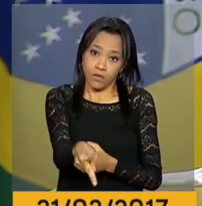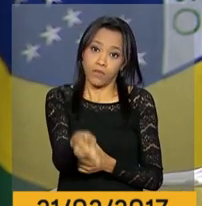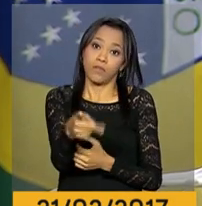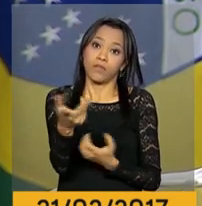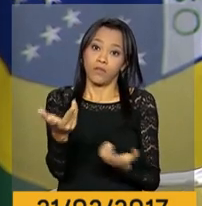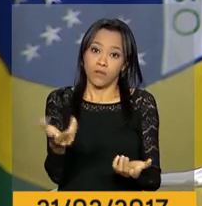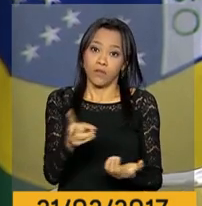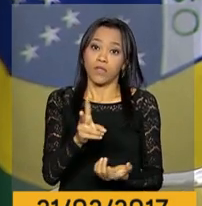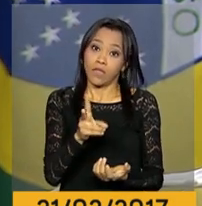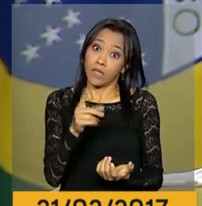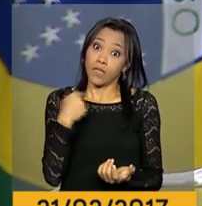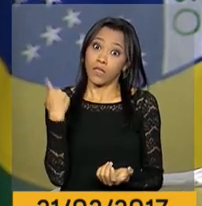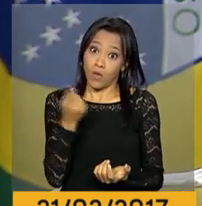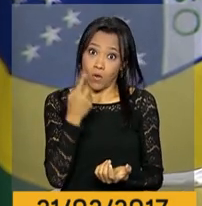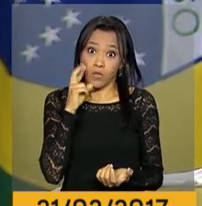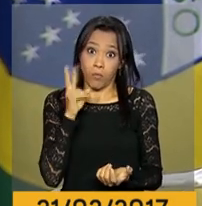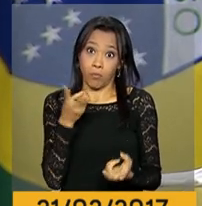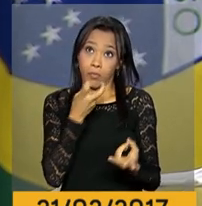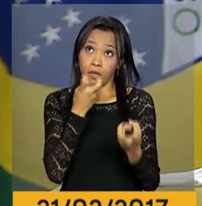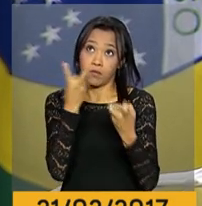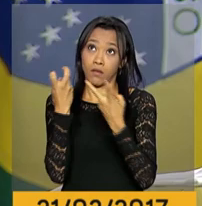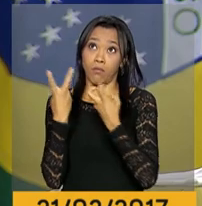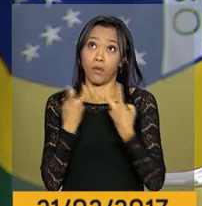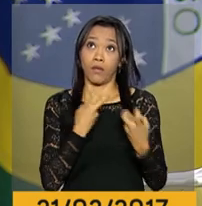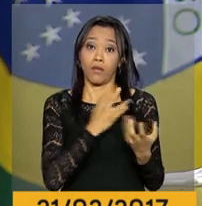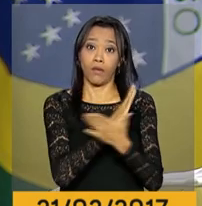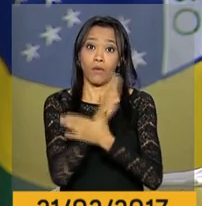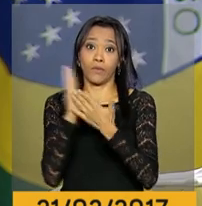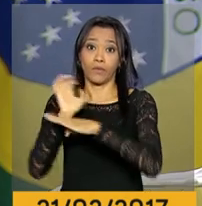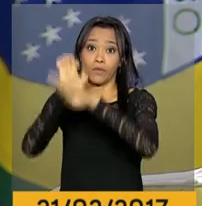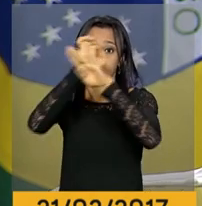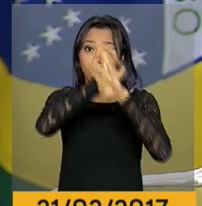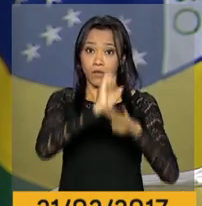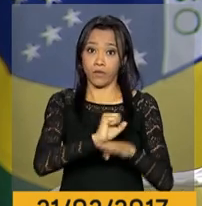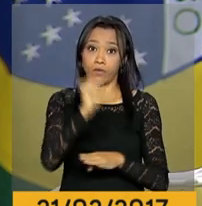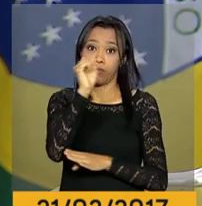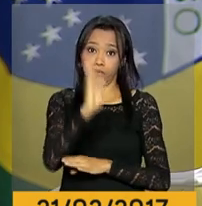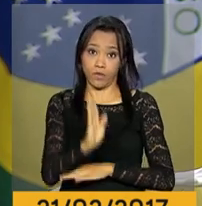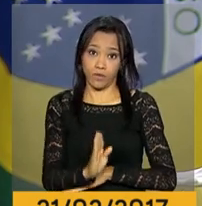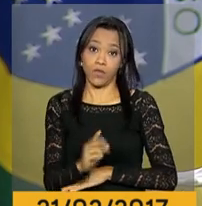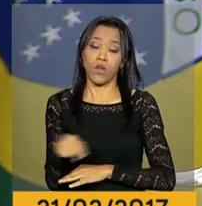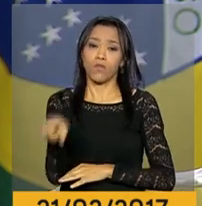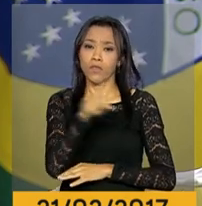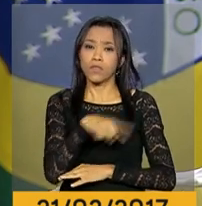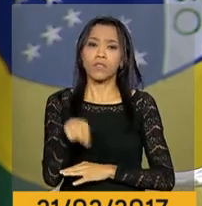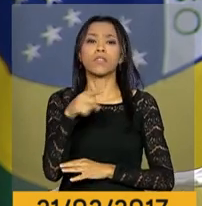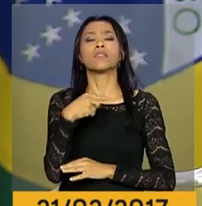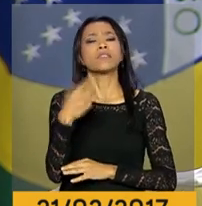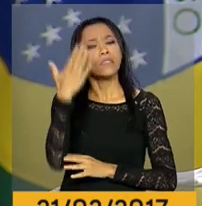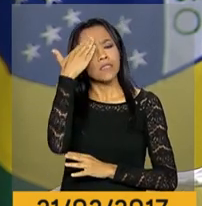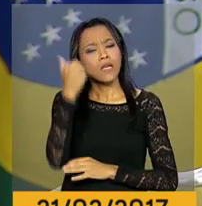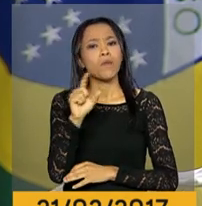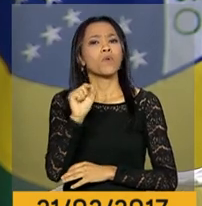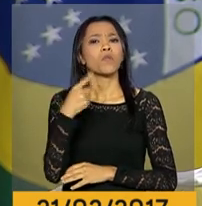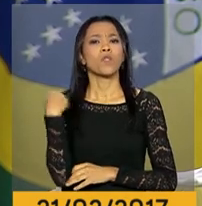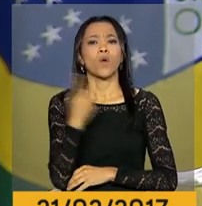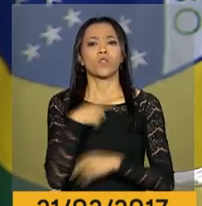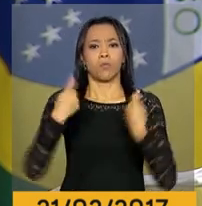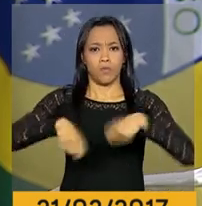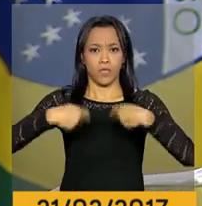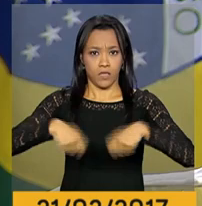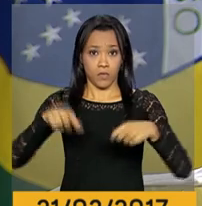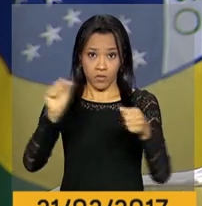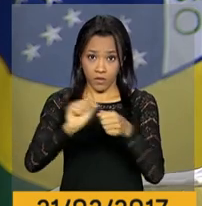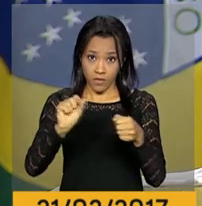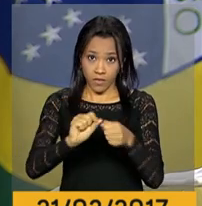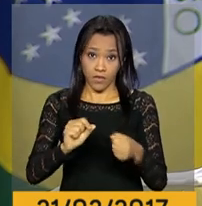verificando em certos Estados da Federação os senhores vejam eh o que nós estamos precisando fazer eh